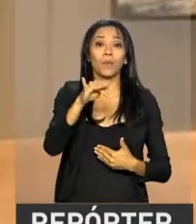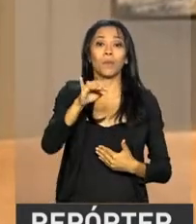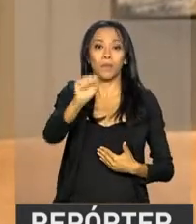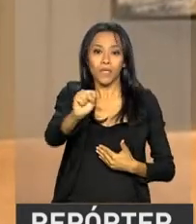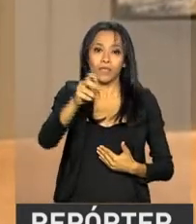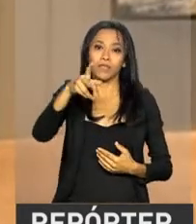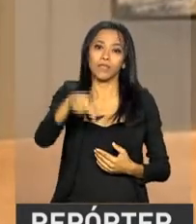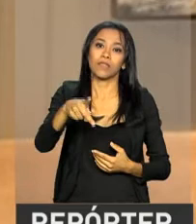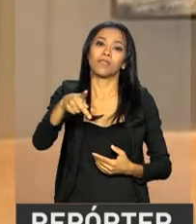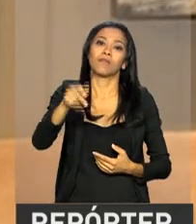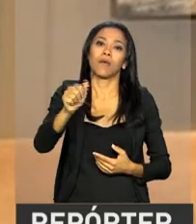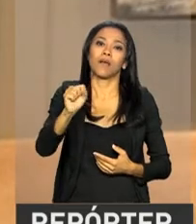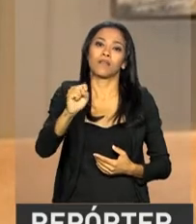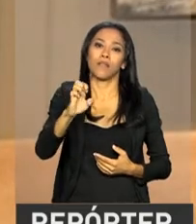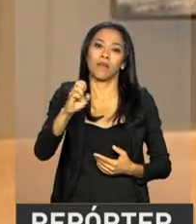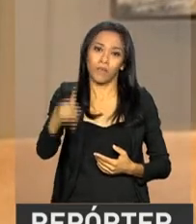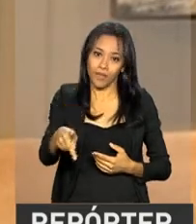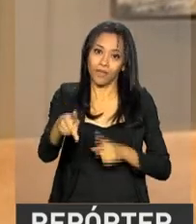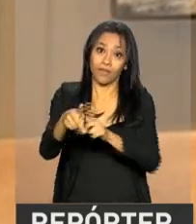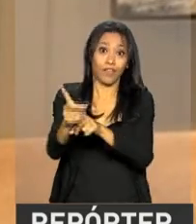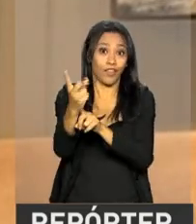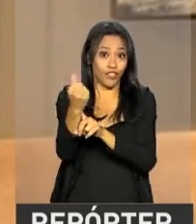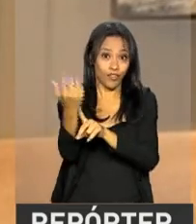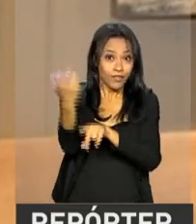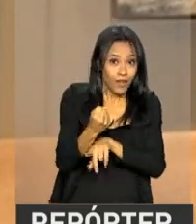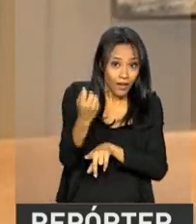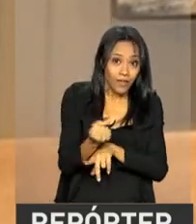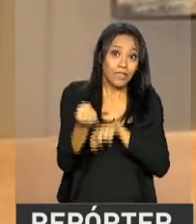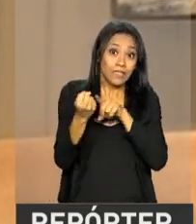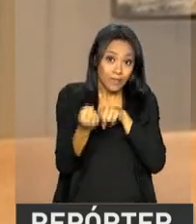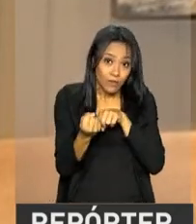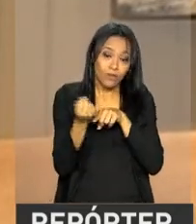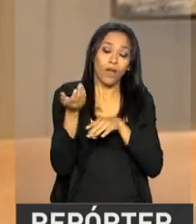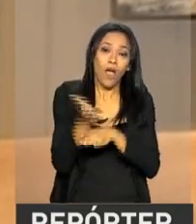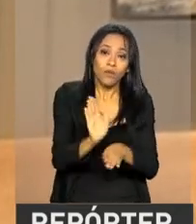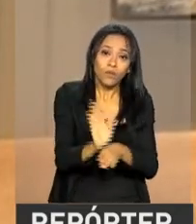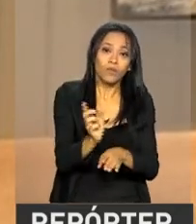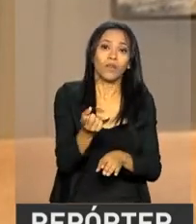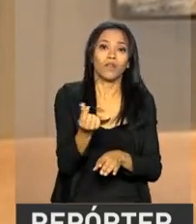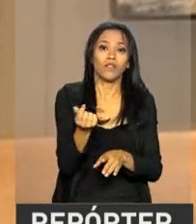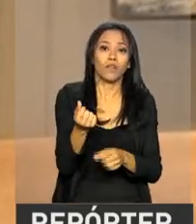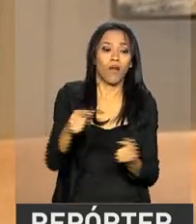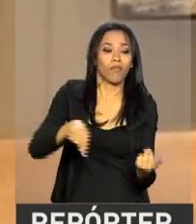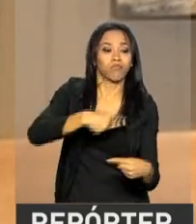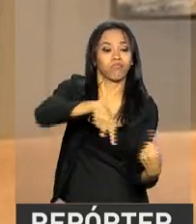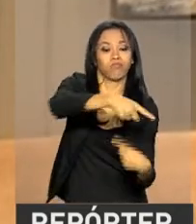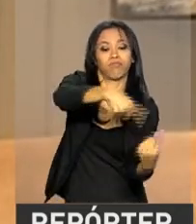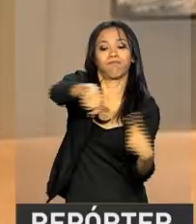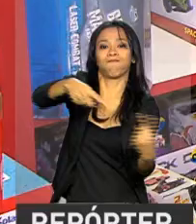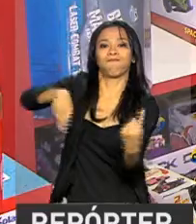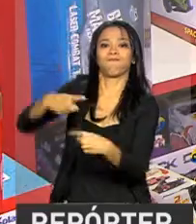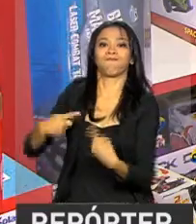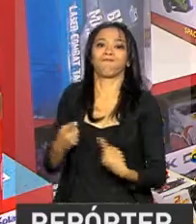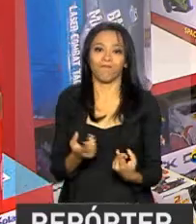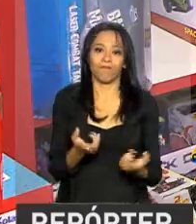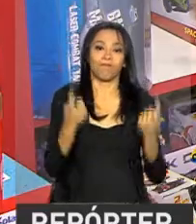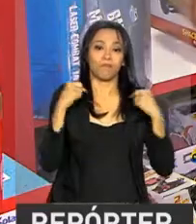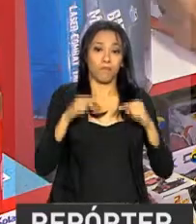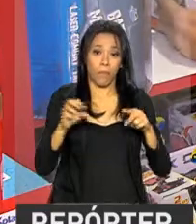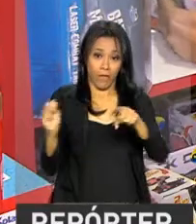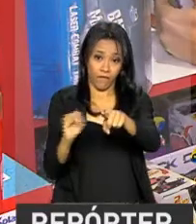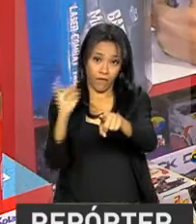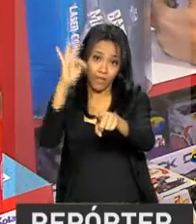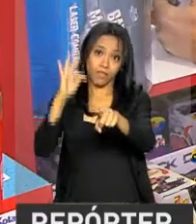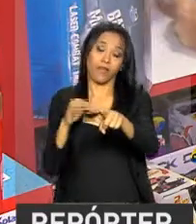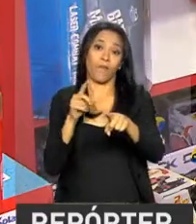que também de certa forma vão prolongar é a disponibilidade de recursos extraordinários para o consumo a inflação associada